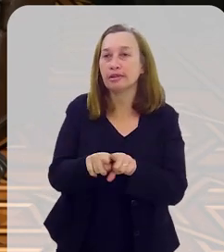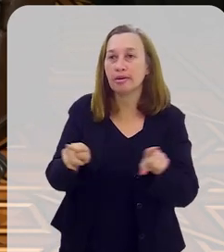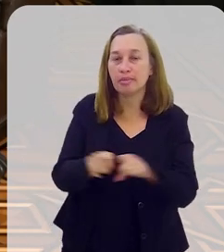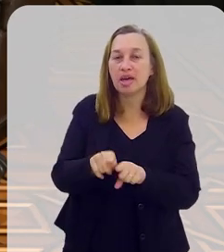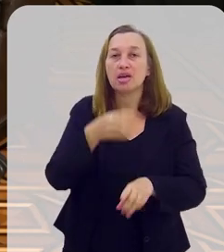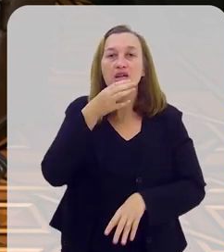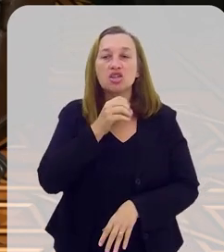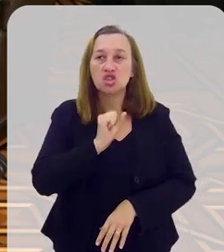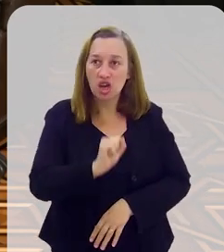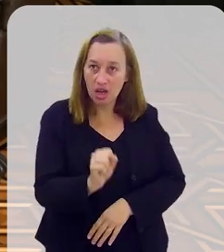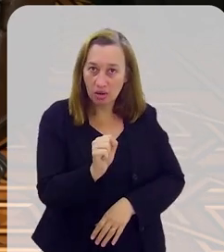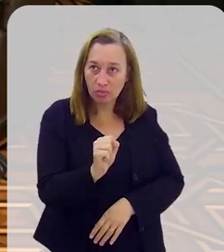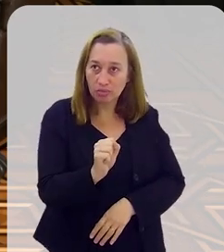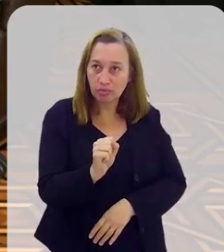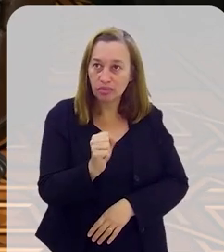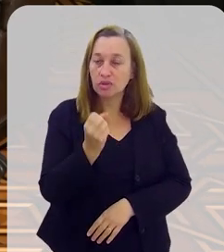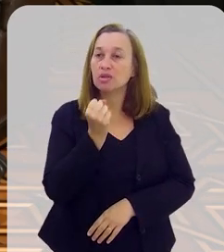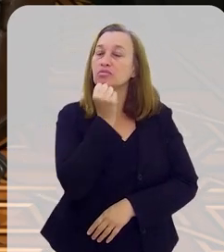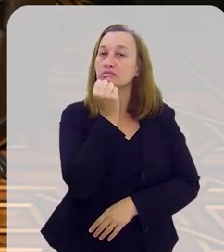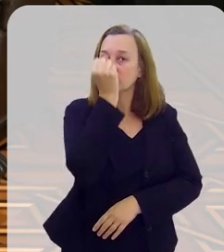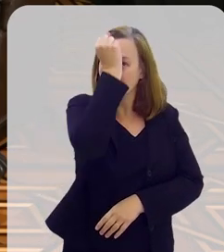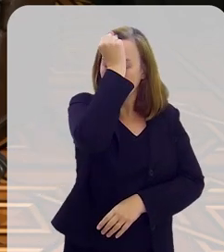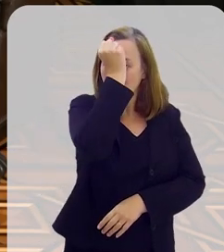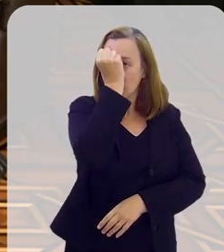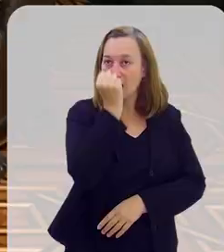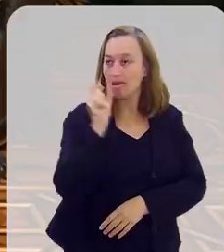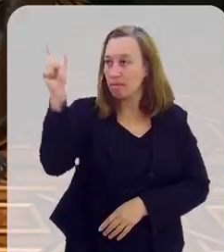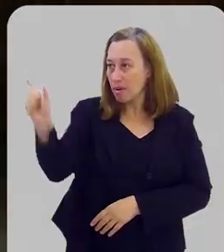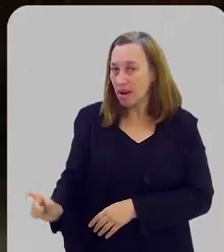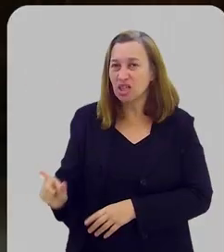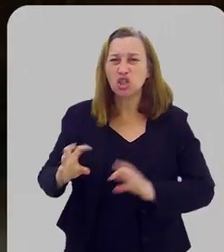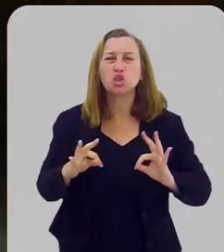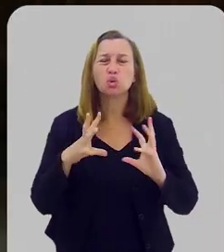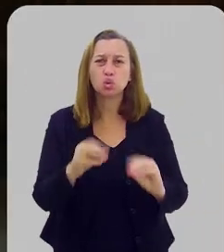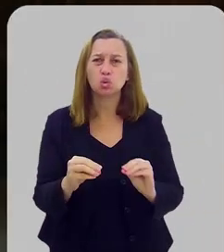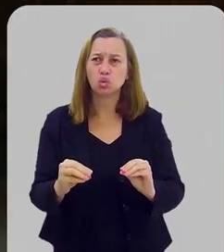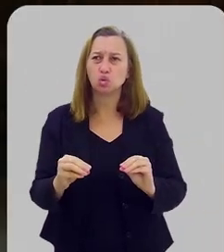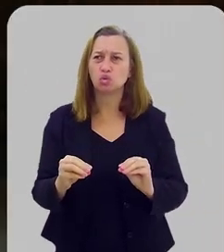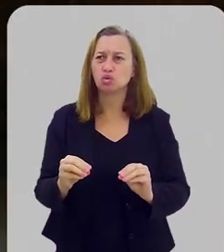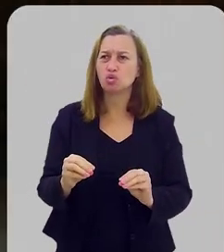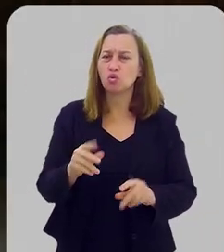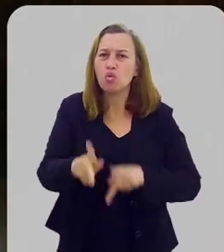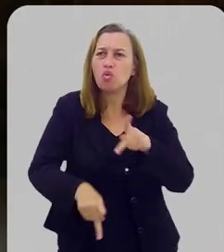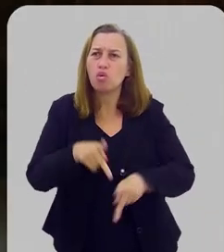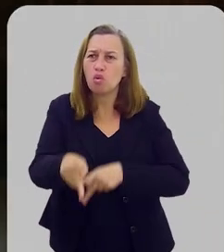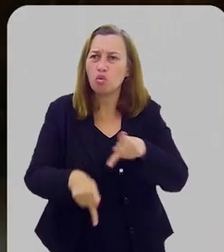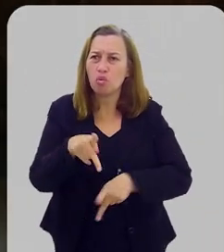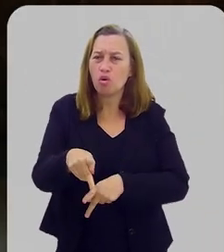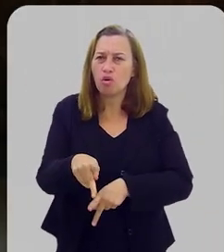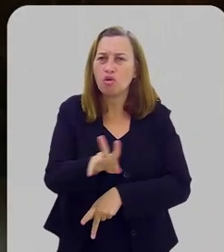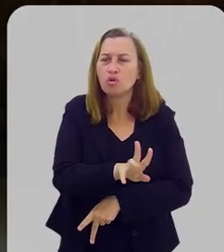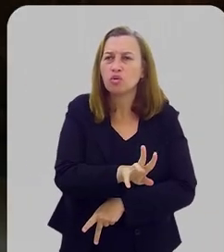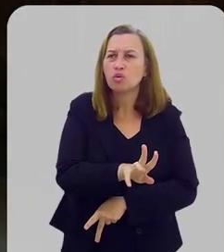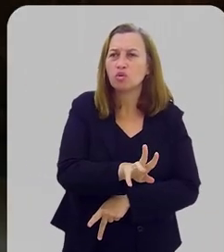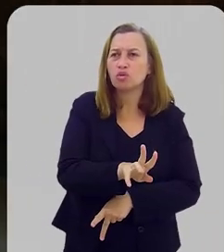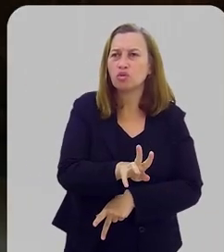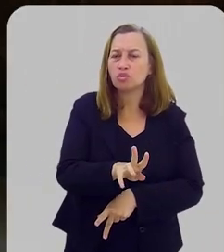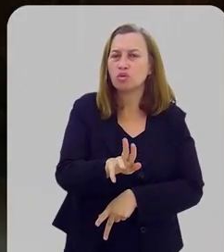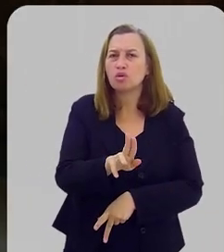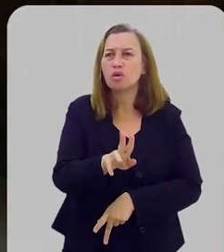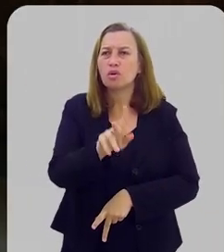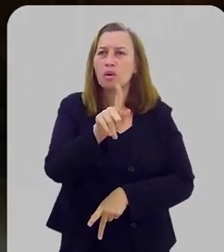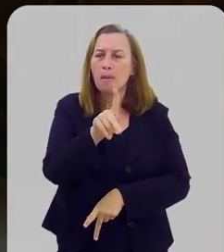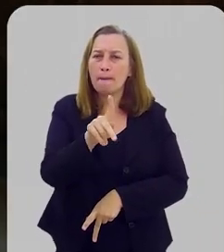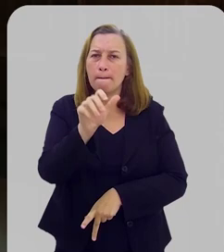Rússia agora temos guerras também em Israel contra o ramaz no meio de tudo isso um povo